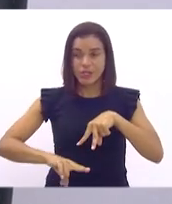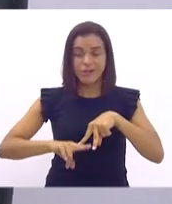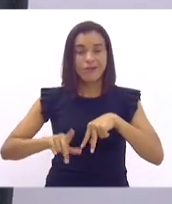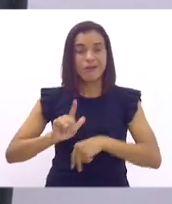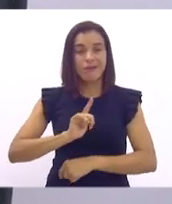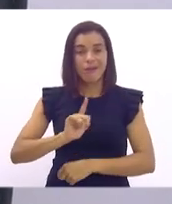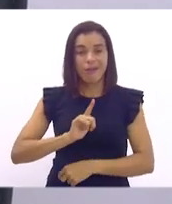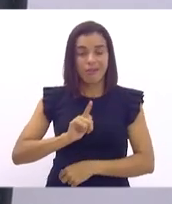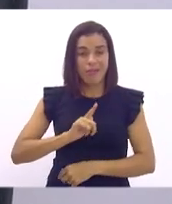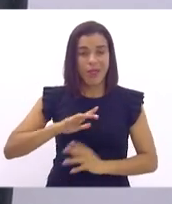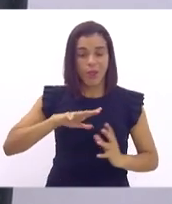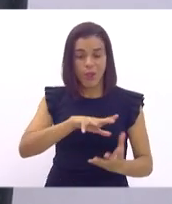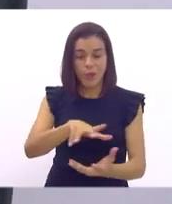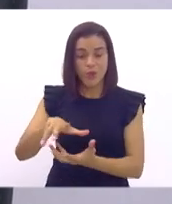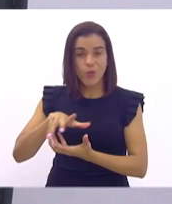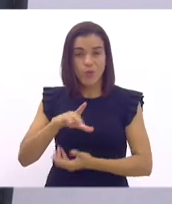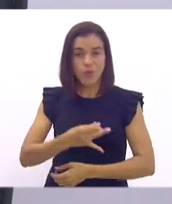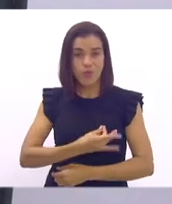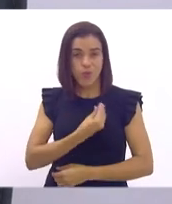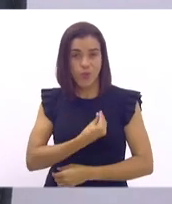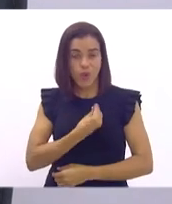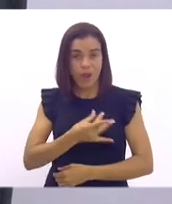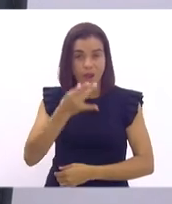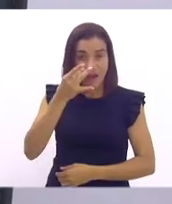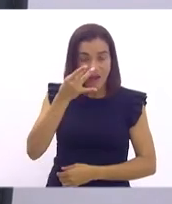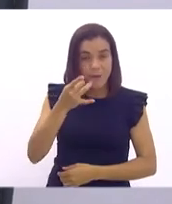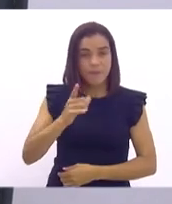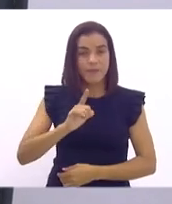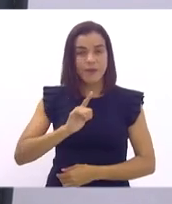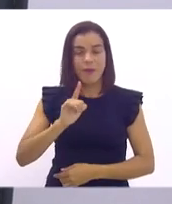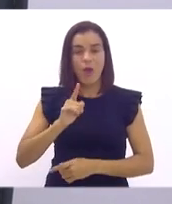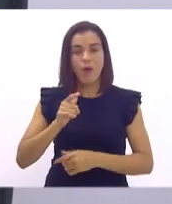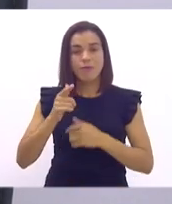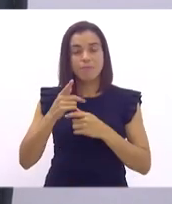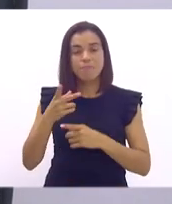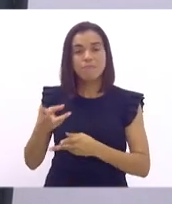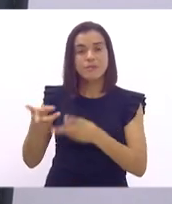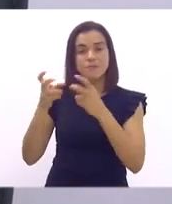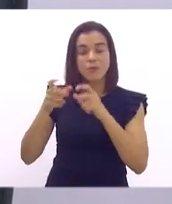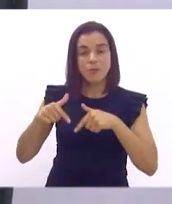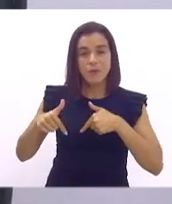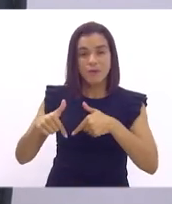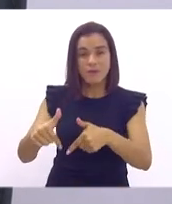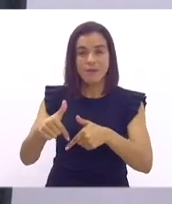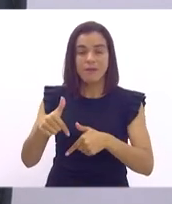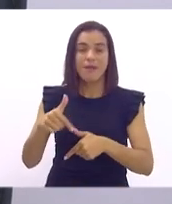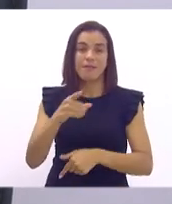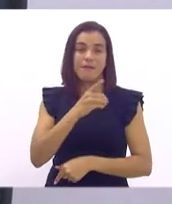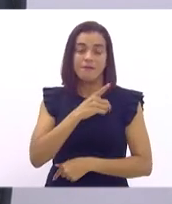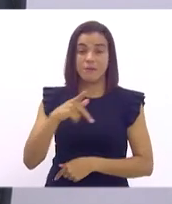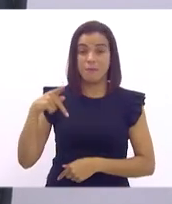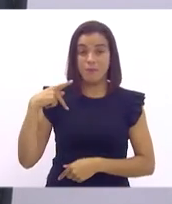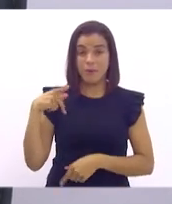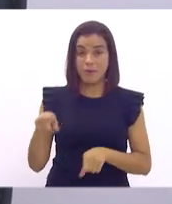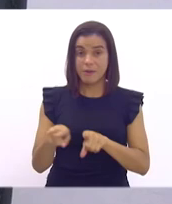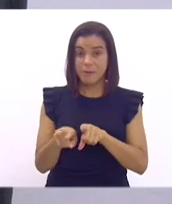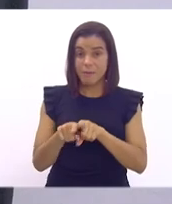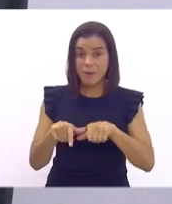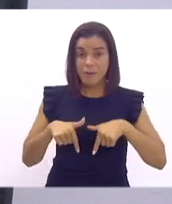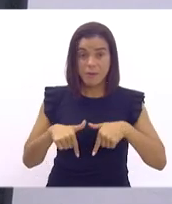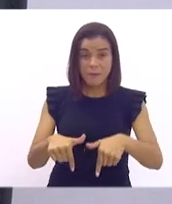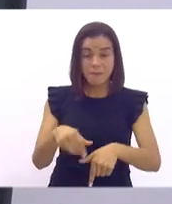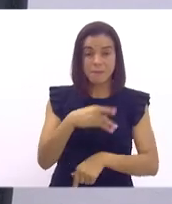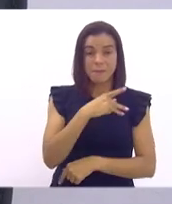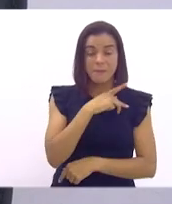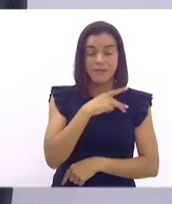real, nós estamos verificando, por exemplo, uma iniciativa da Defensoria Pública, com o entendimento também do Ministério